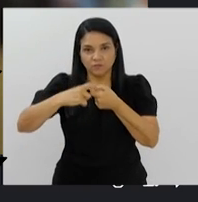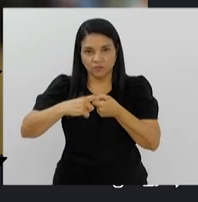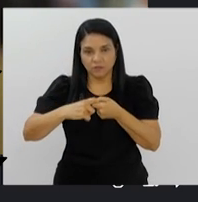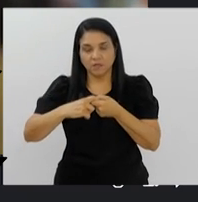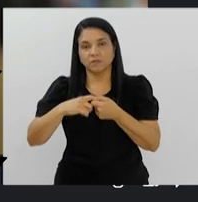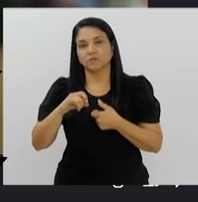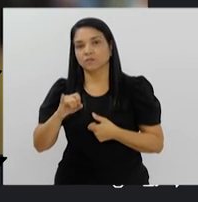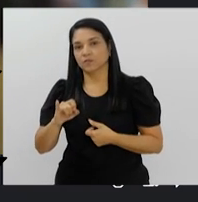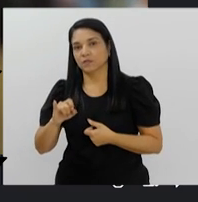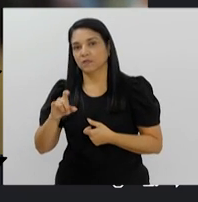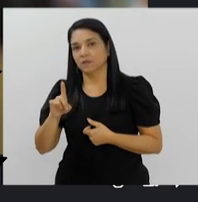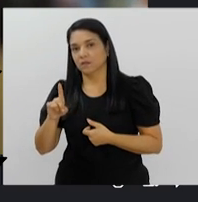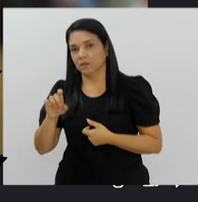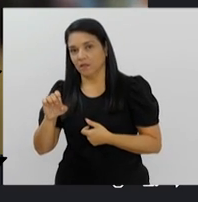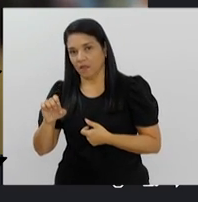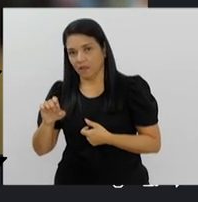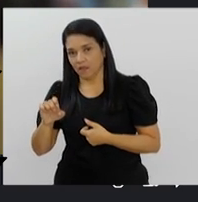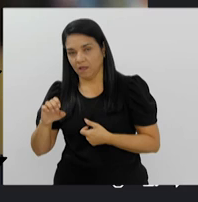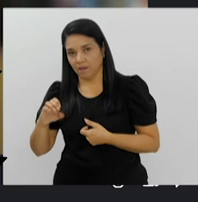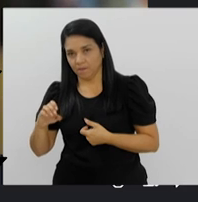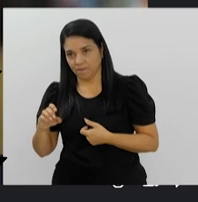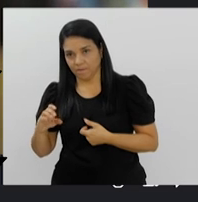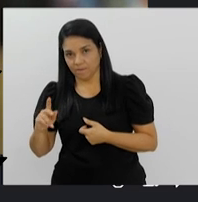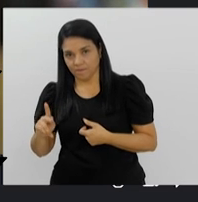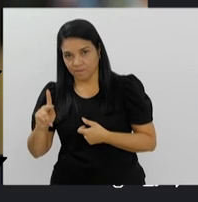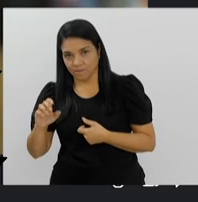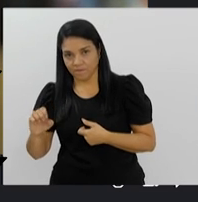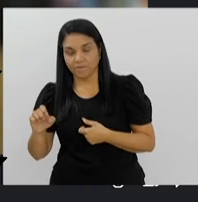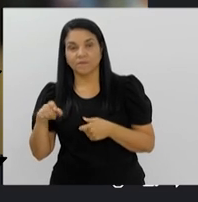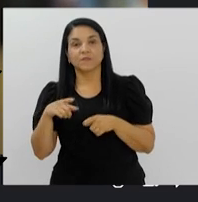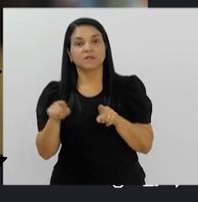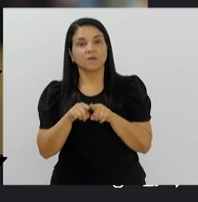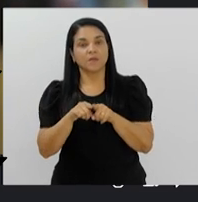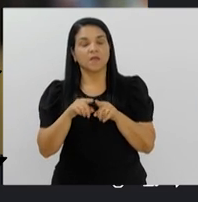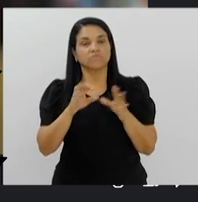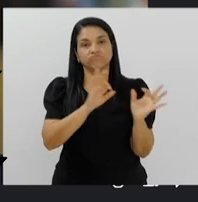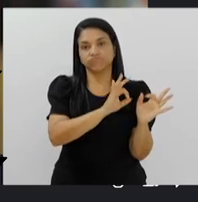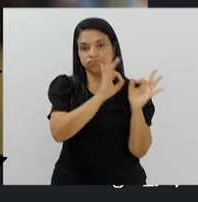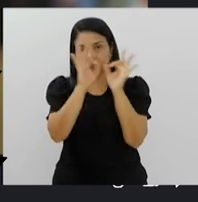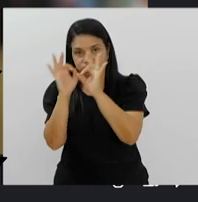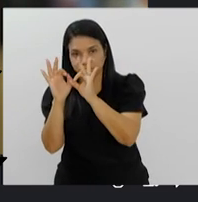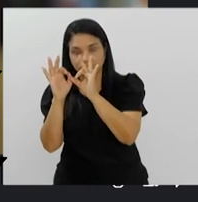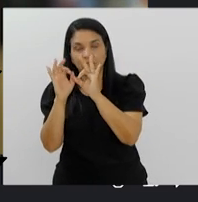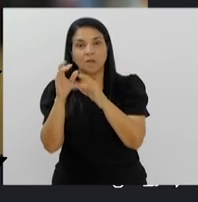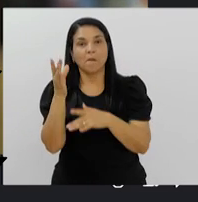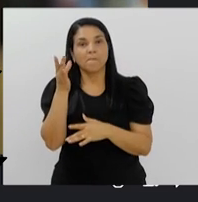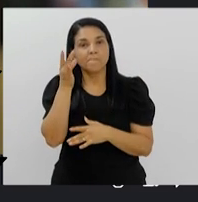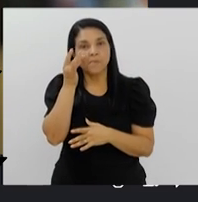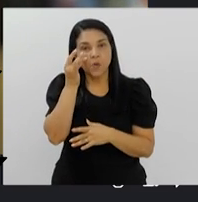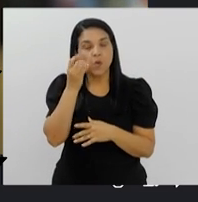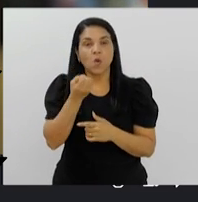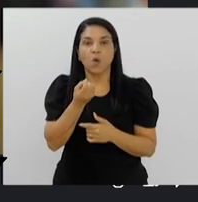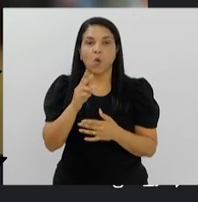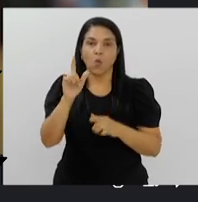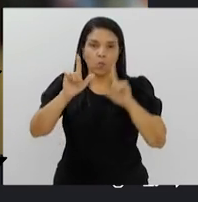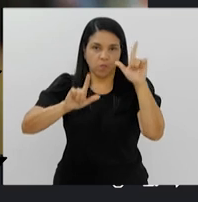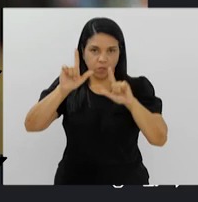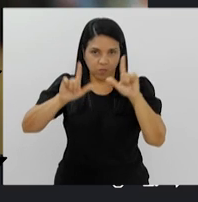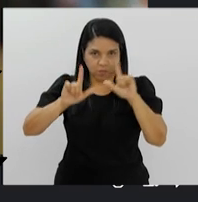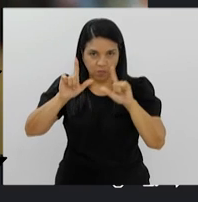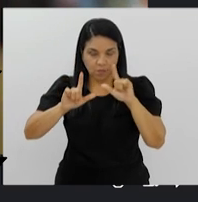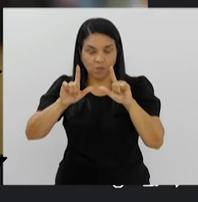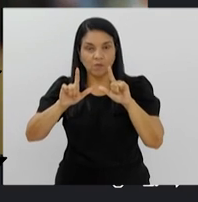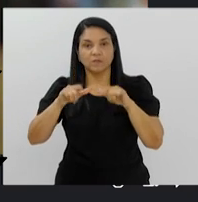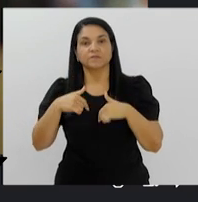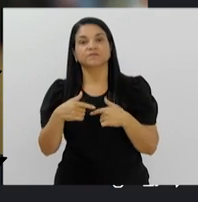idec né E todas as pessoas que estão acompanhando a sessão presencialmente ou pela transmissão né Eu quero